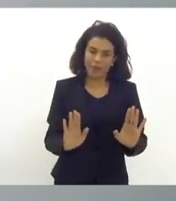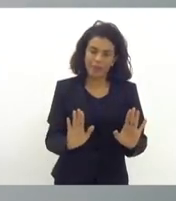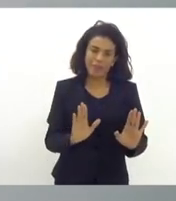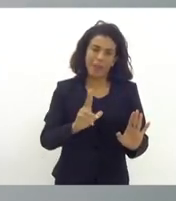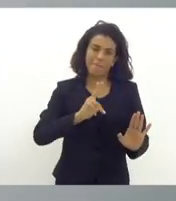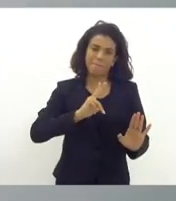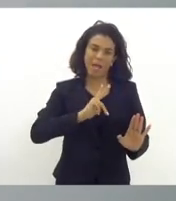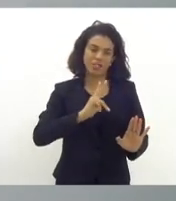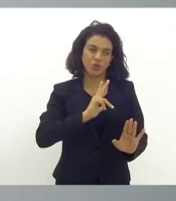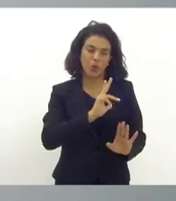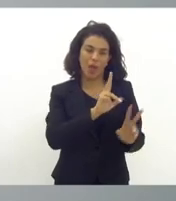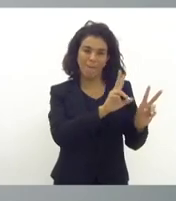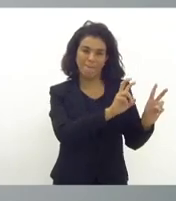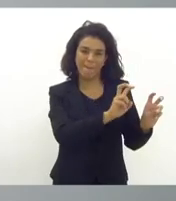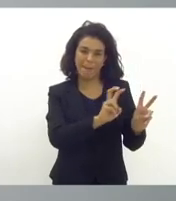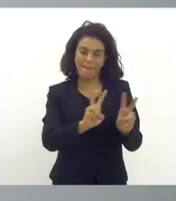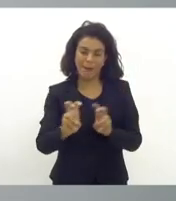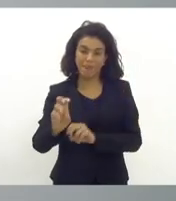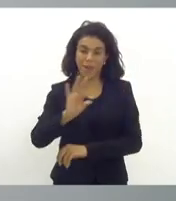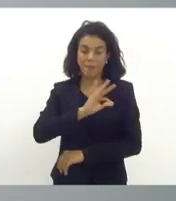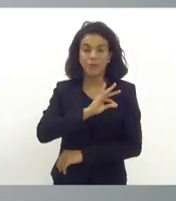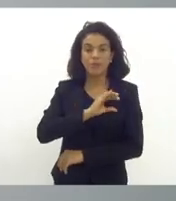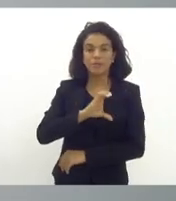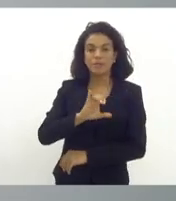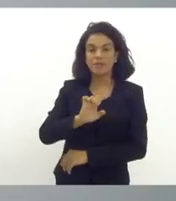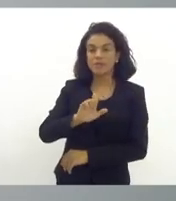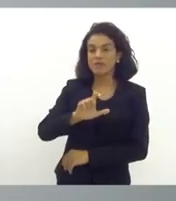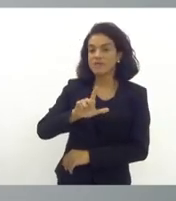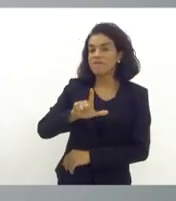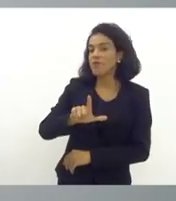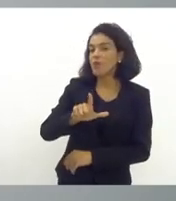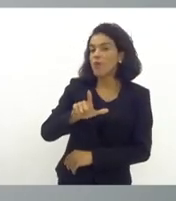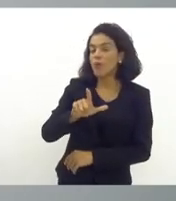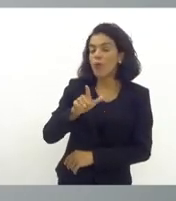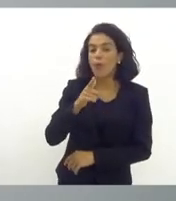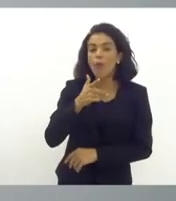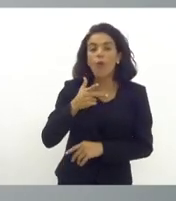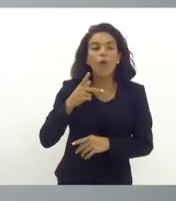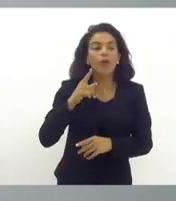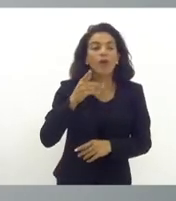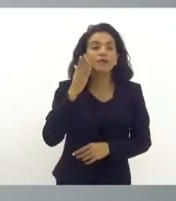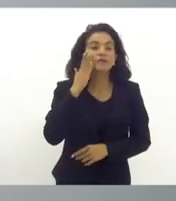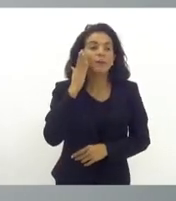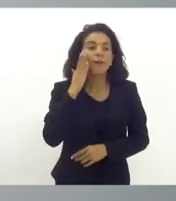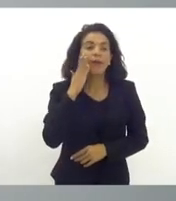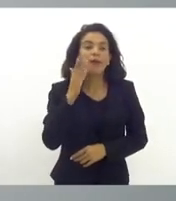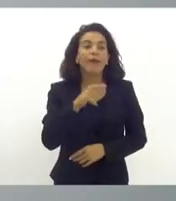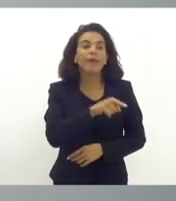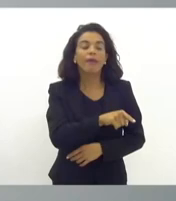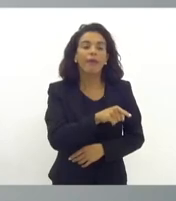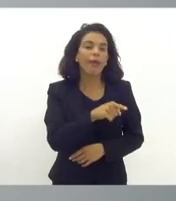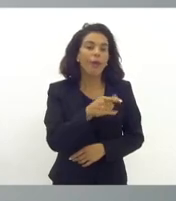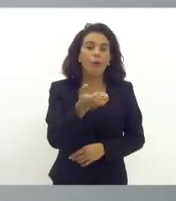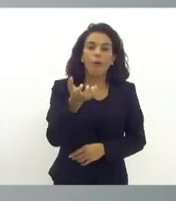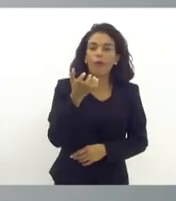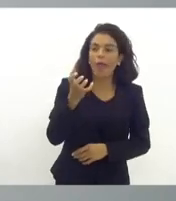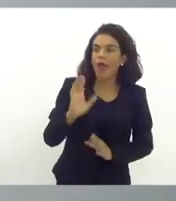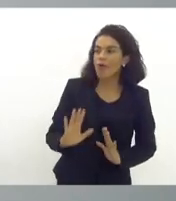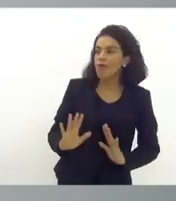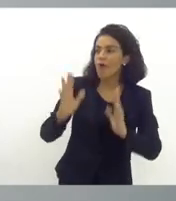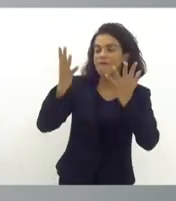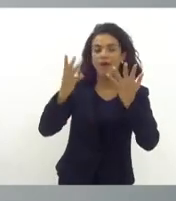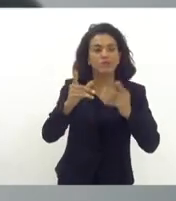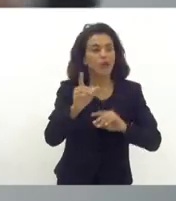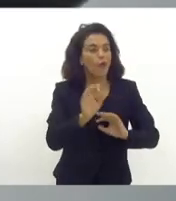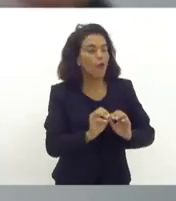para analisar a polícia civil ela basicamente Analisa Quem são os promotores do evento eu quero promover um evento eu quero fazer uma